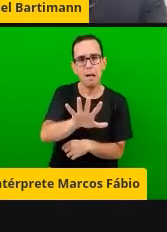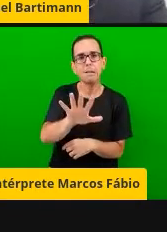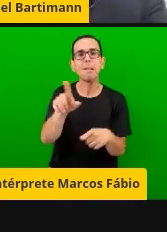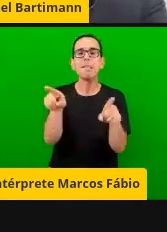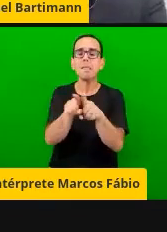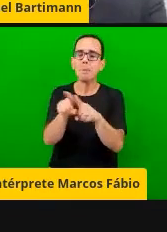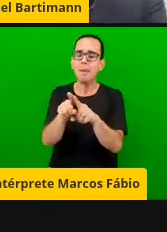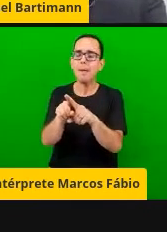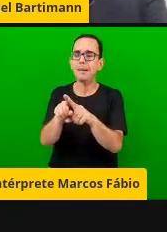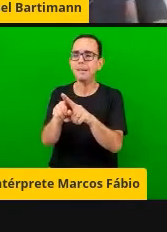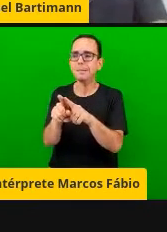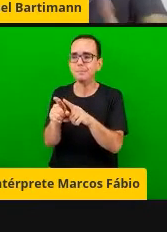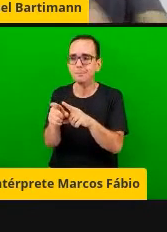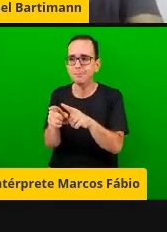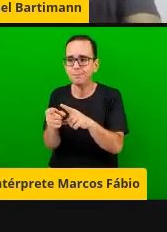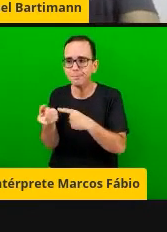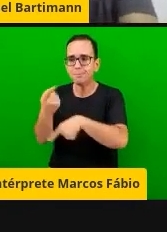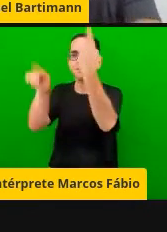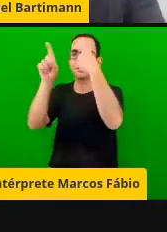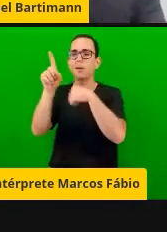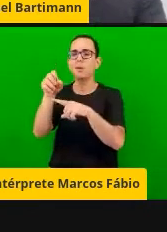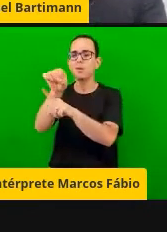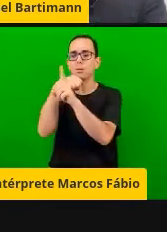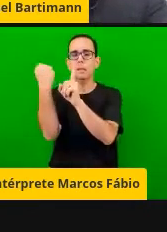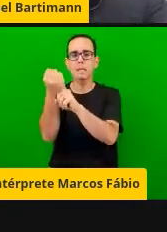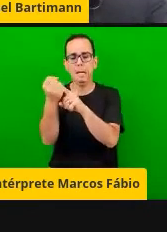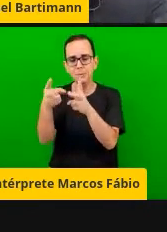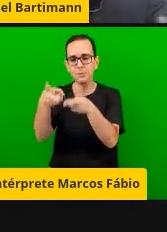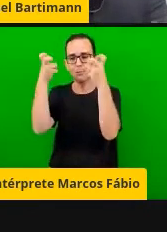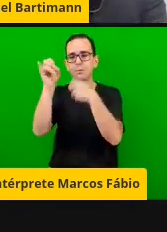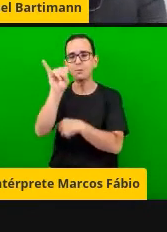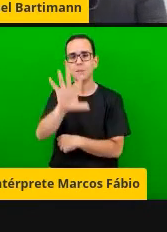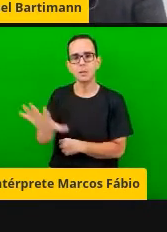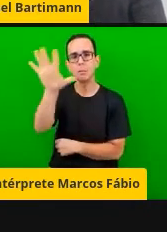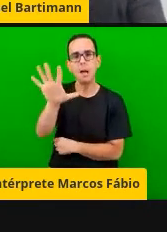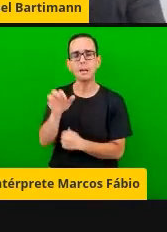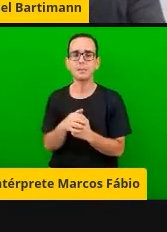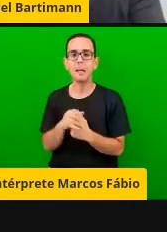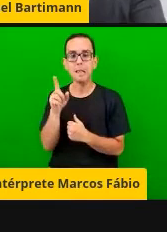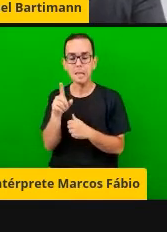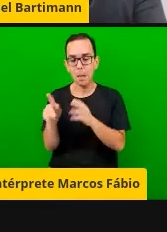sociedade do consumo. A sociedade do consumo das imagens, que é uma sociedade do